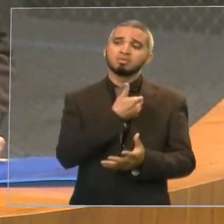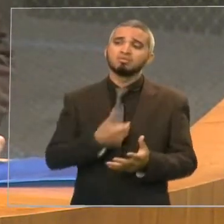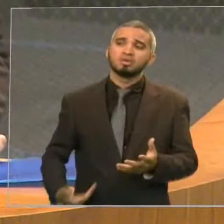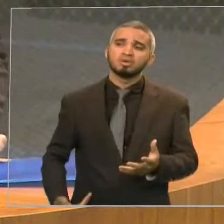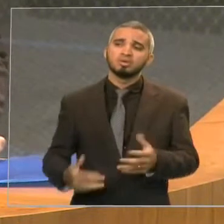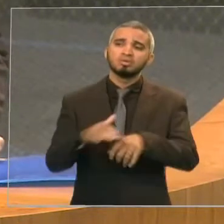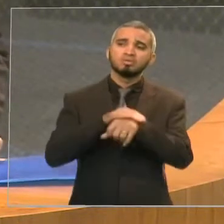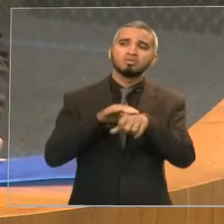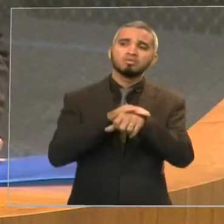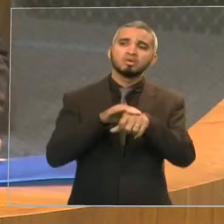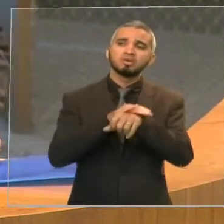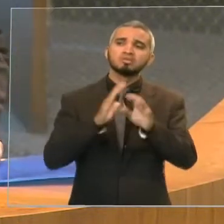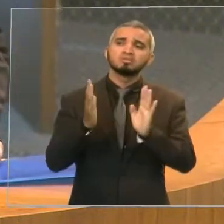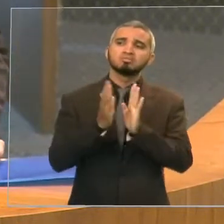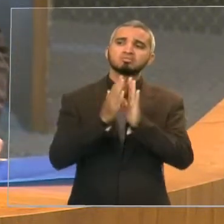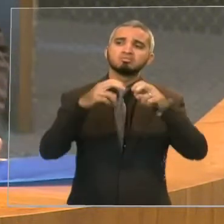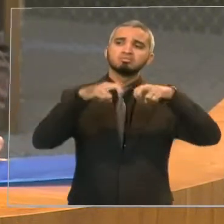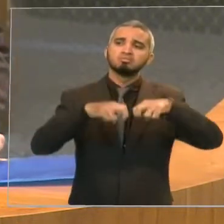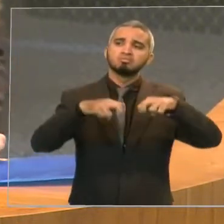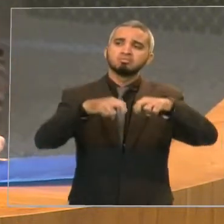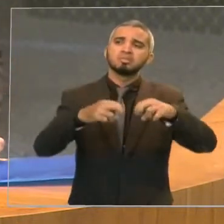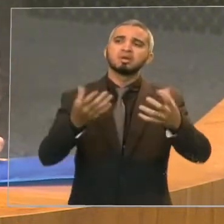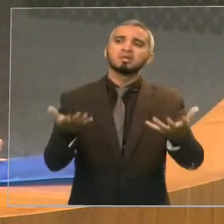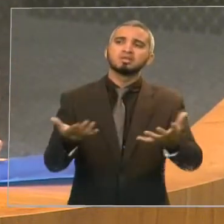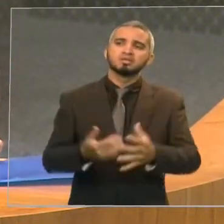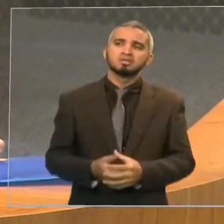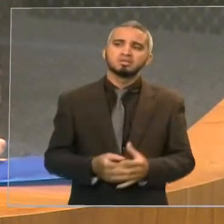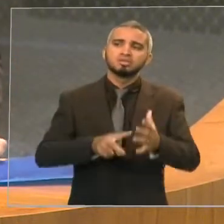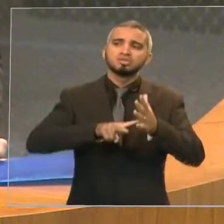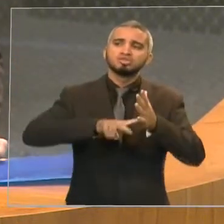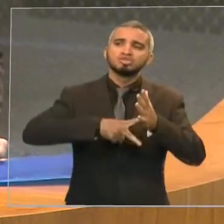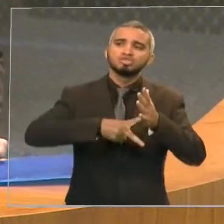Cadê o diálogo do sindicato que não representa mais os professores?